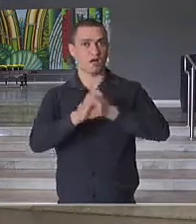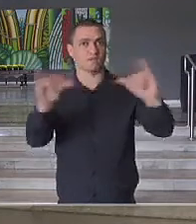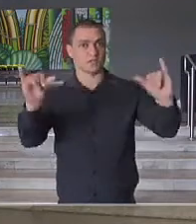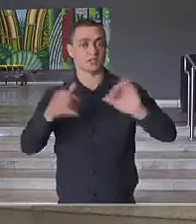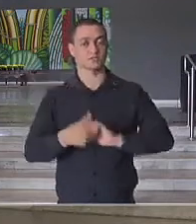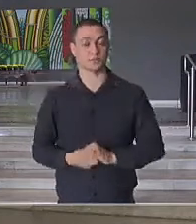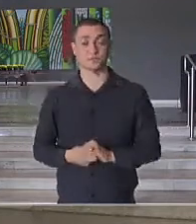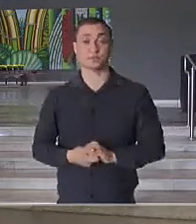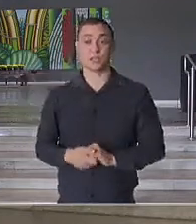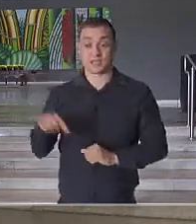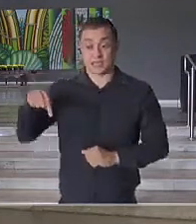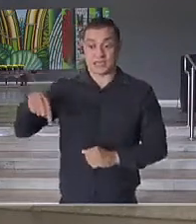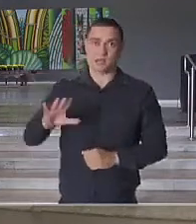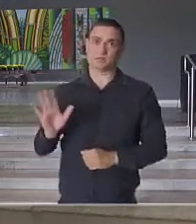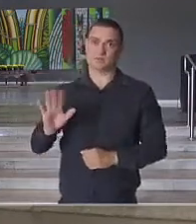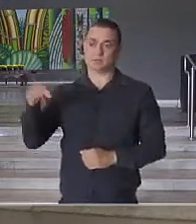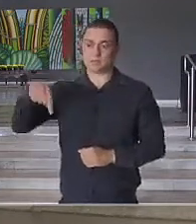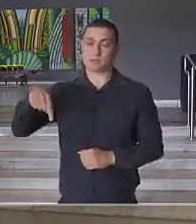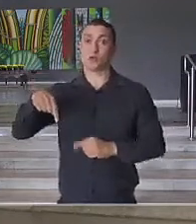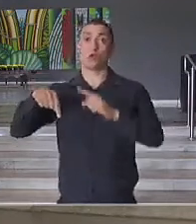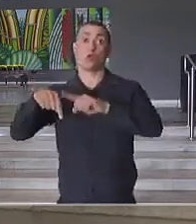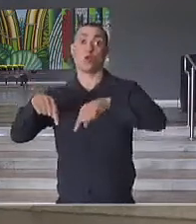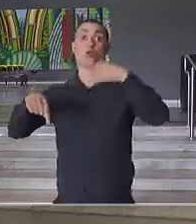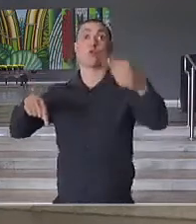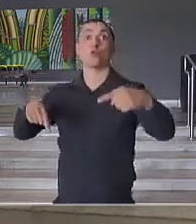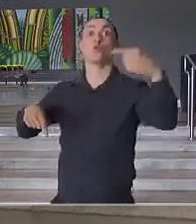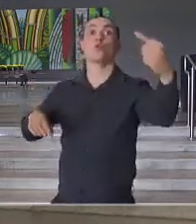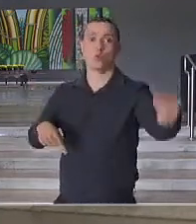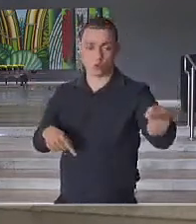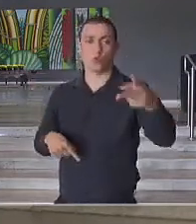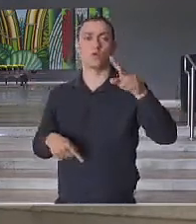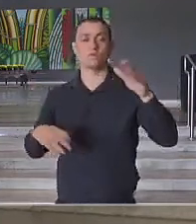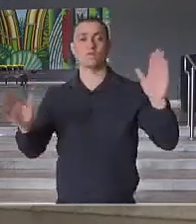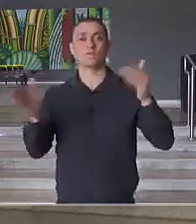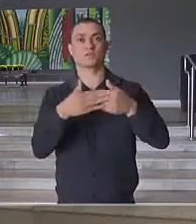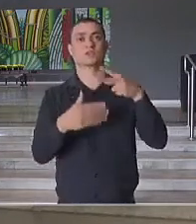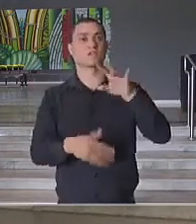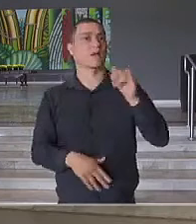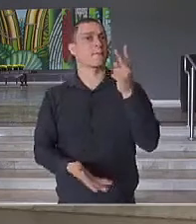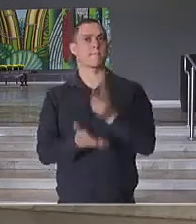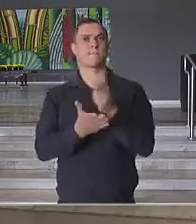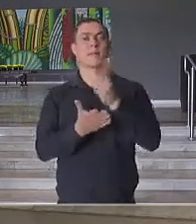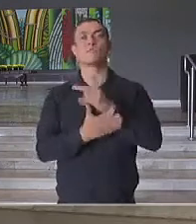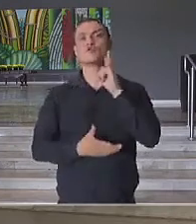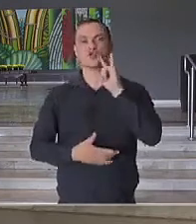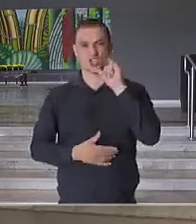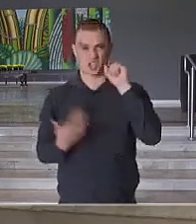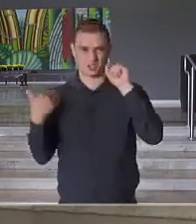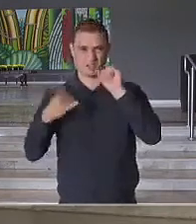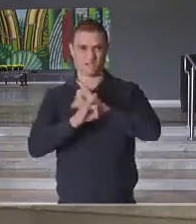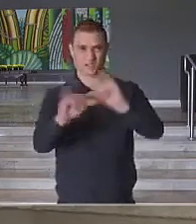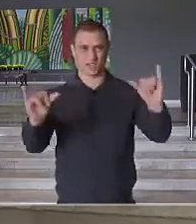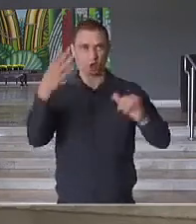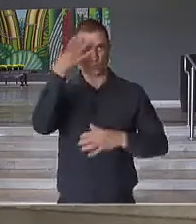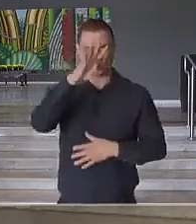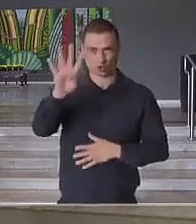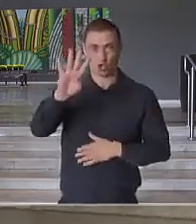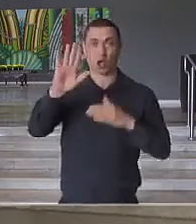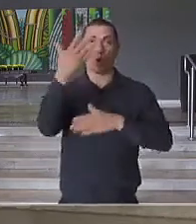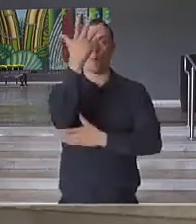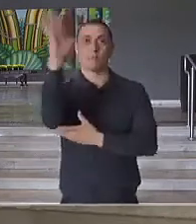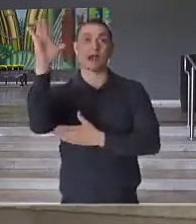também. Não nesse fim de semana, nos fins de semana seguintes, exatamente as mesmas datas que eu anunciei, os parques